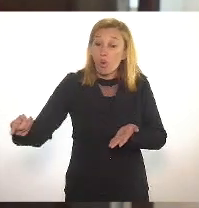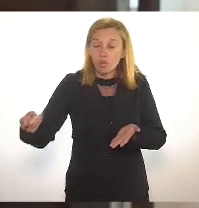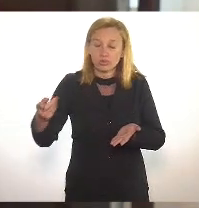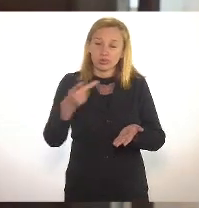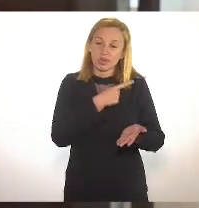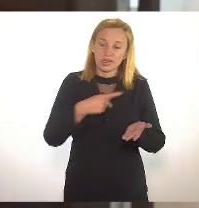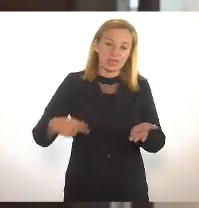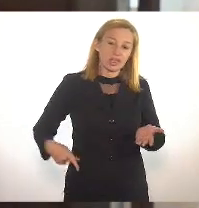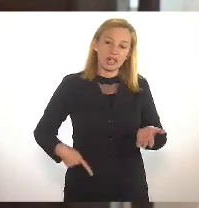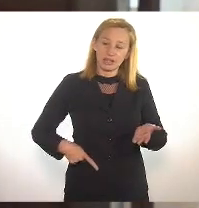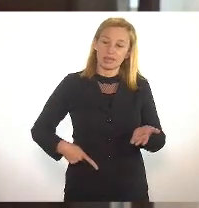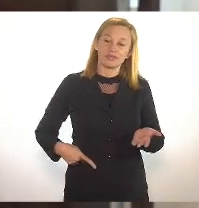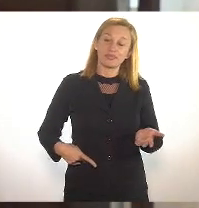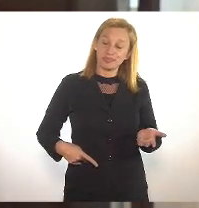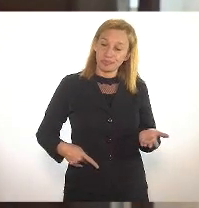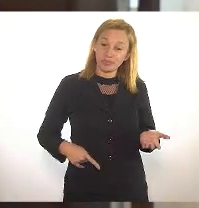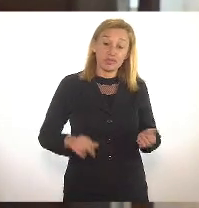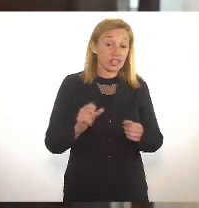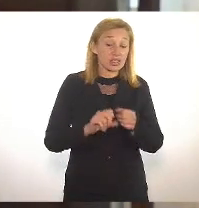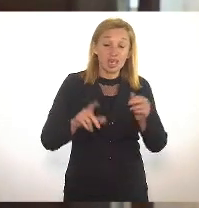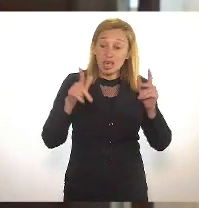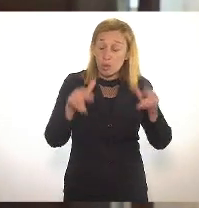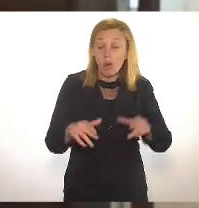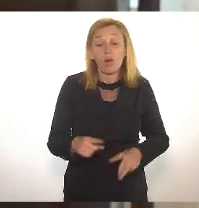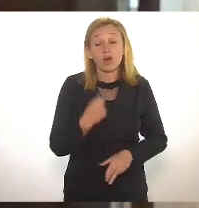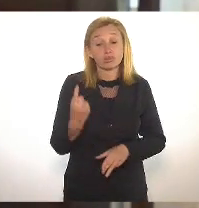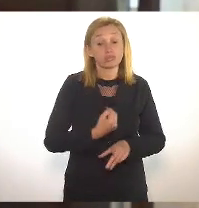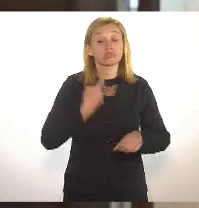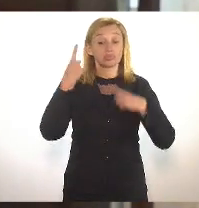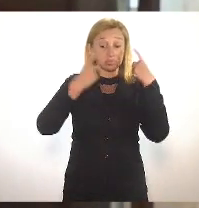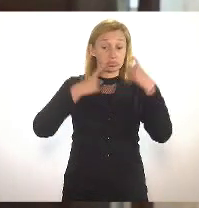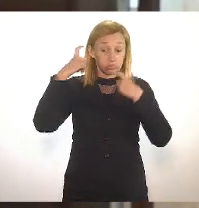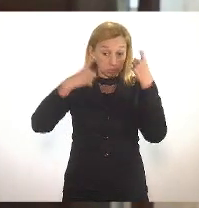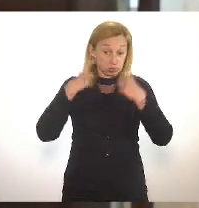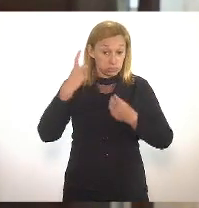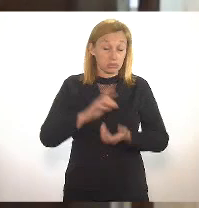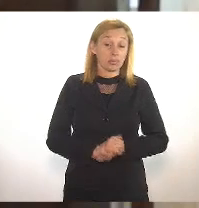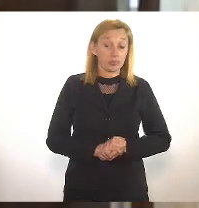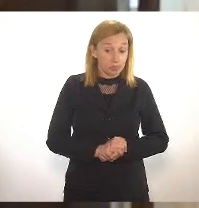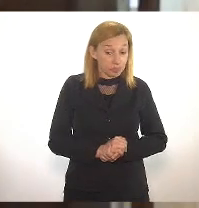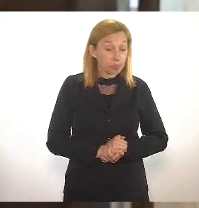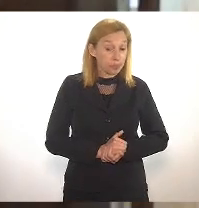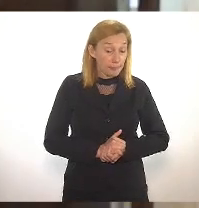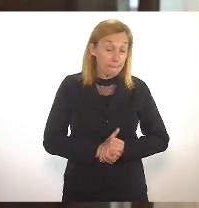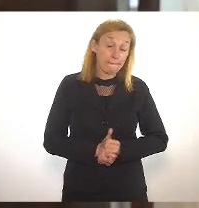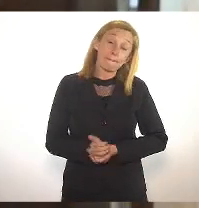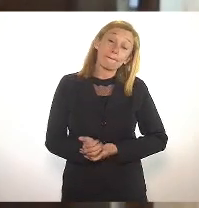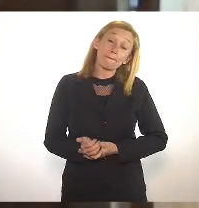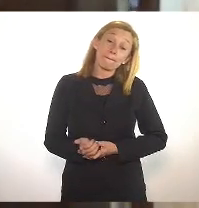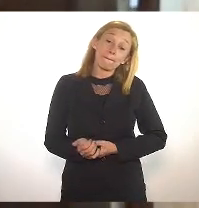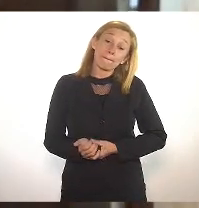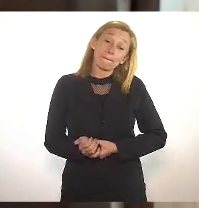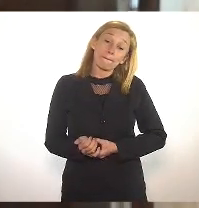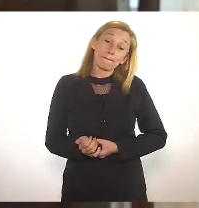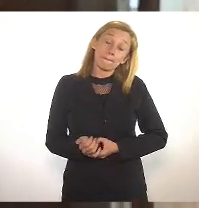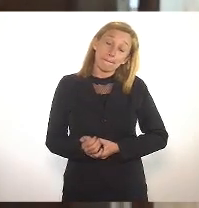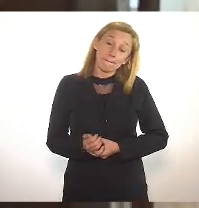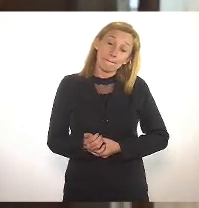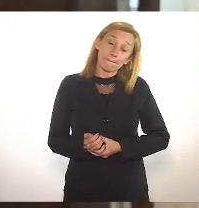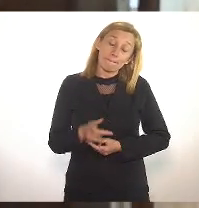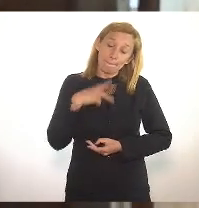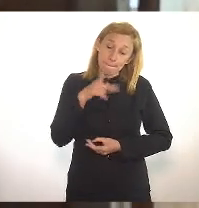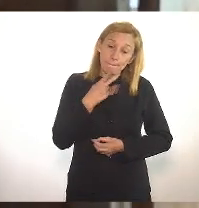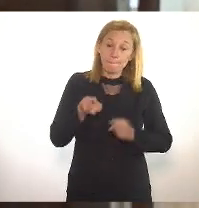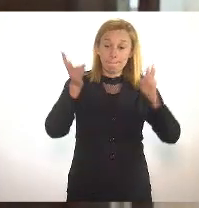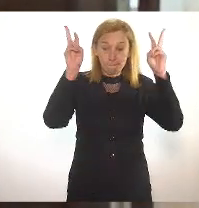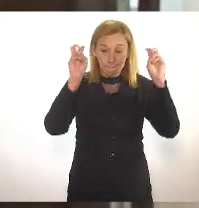esse caminho. Daí a nossa preocupação e a relevância de eu estar discursando sobre esse